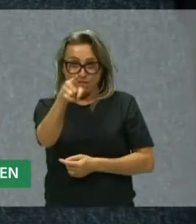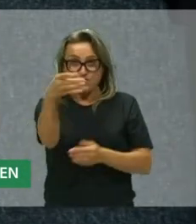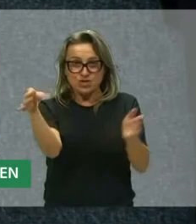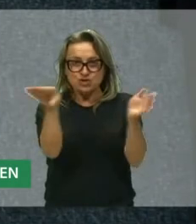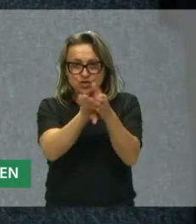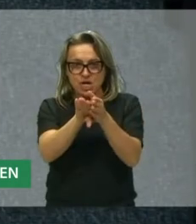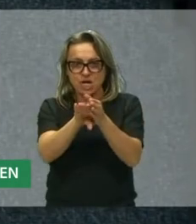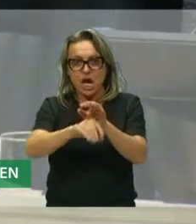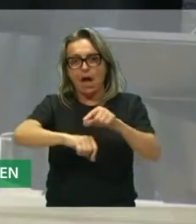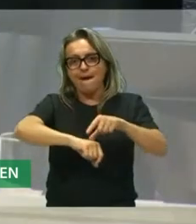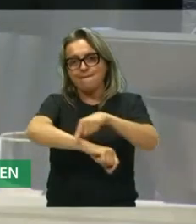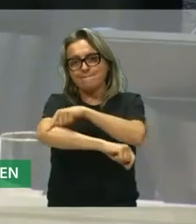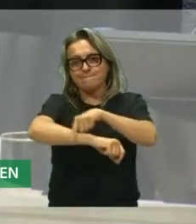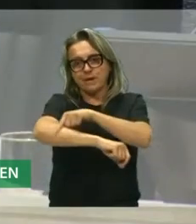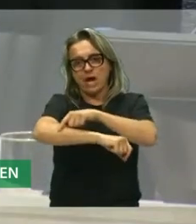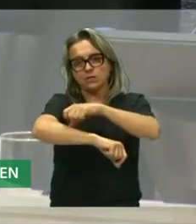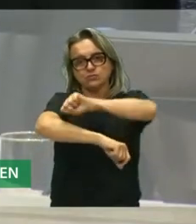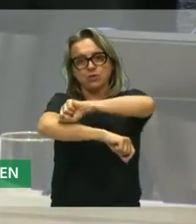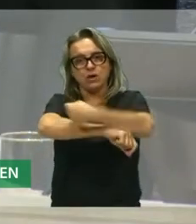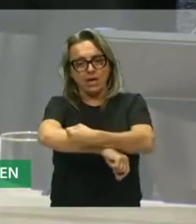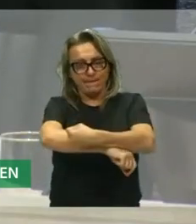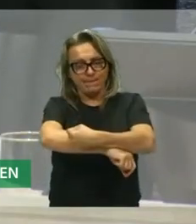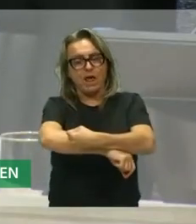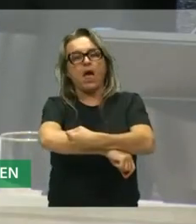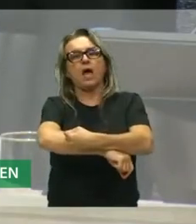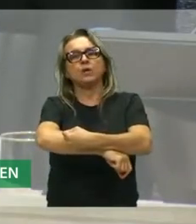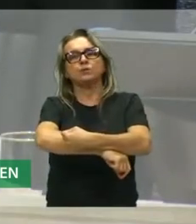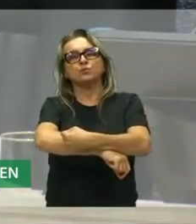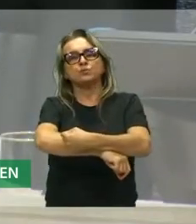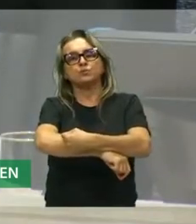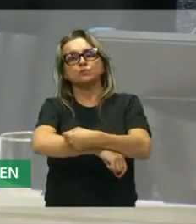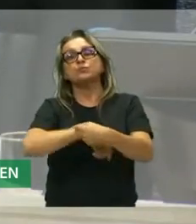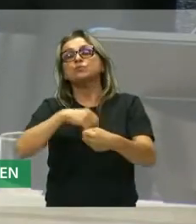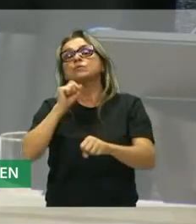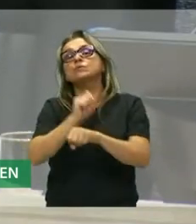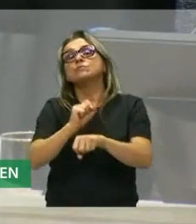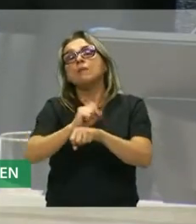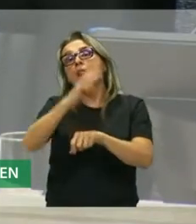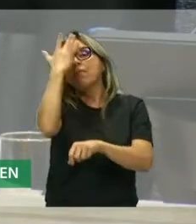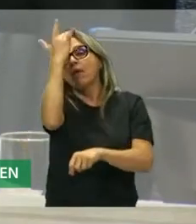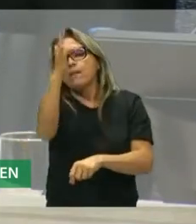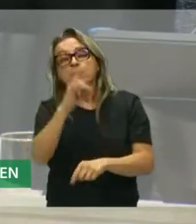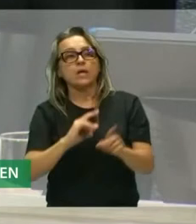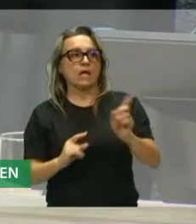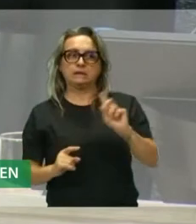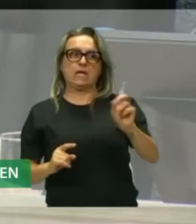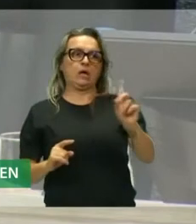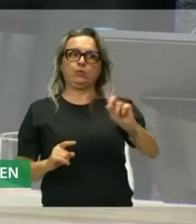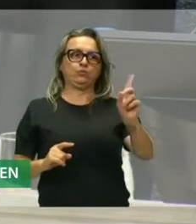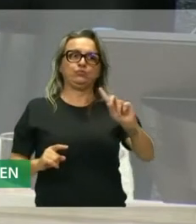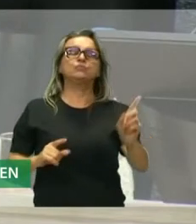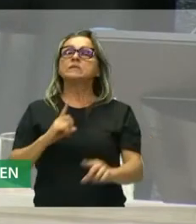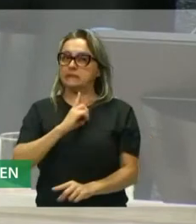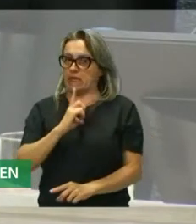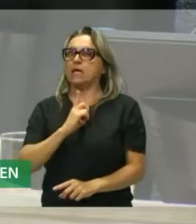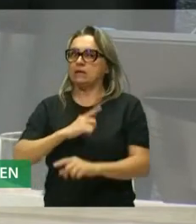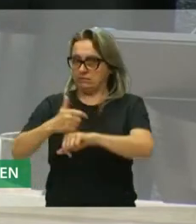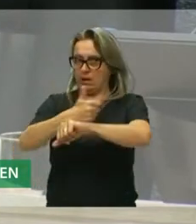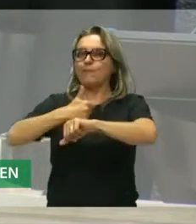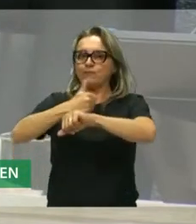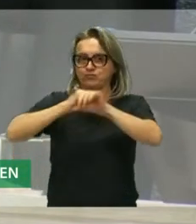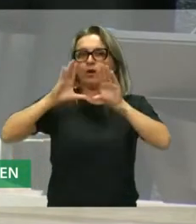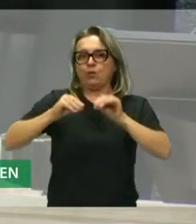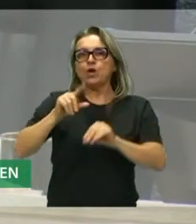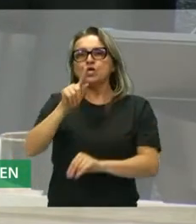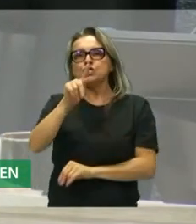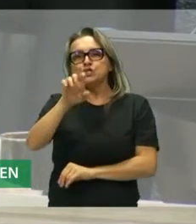Não, gesseiro tem sim, sua informação foi errada. Com relação às macas, isso está ligado ao número de